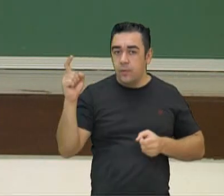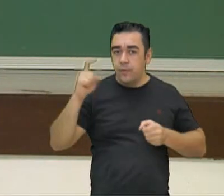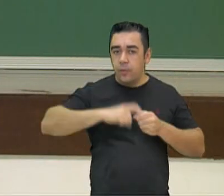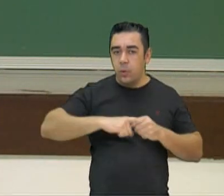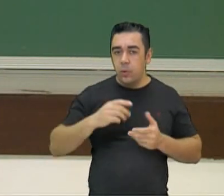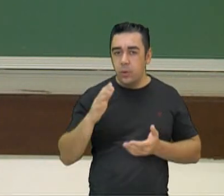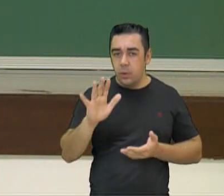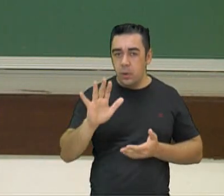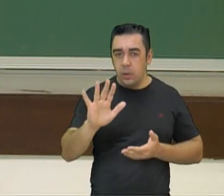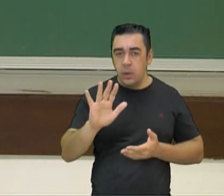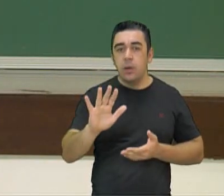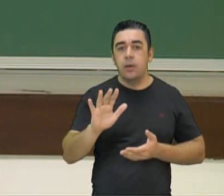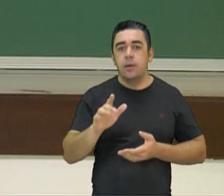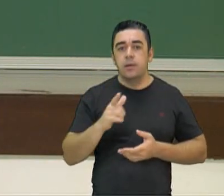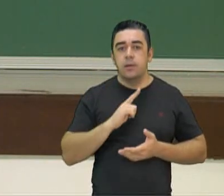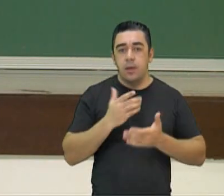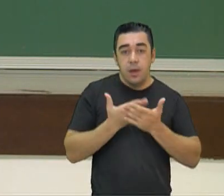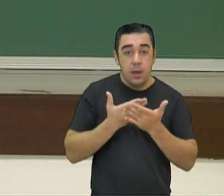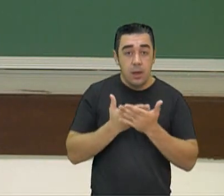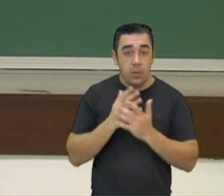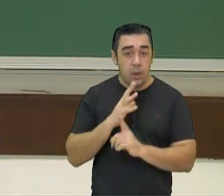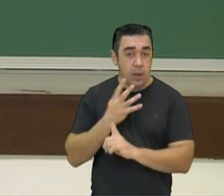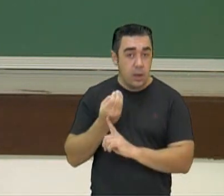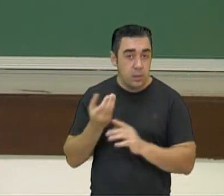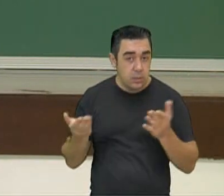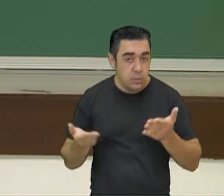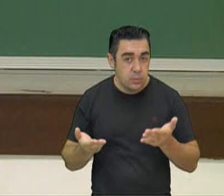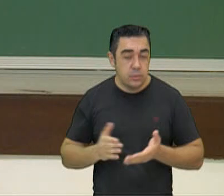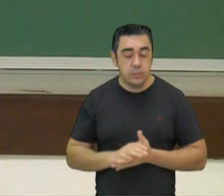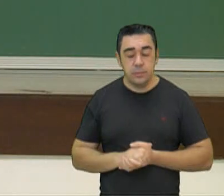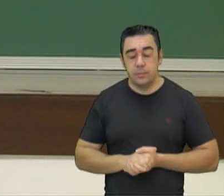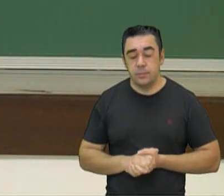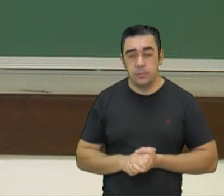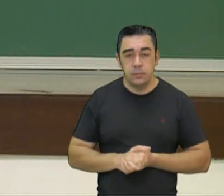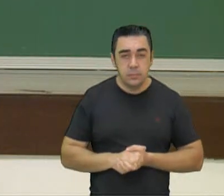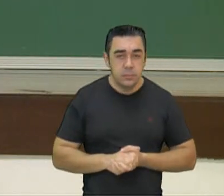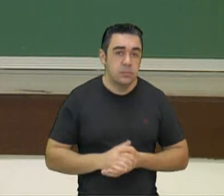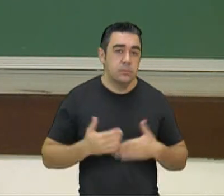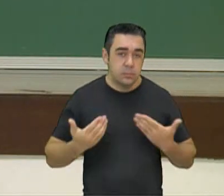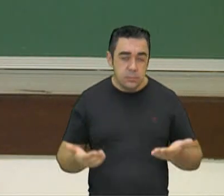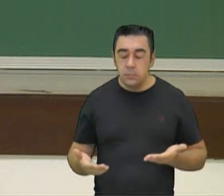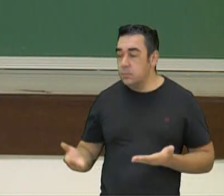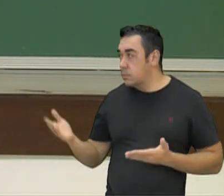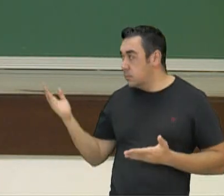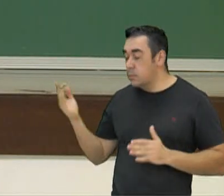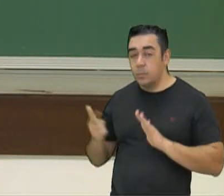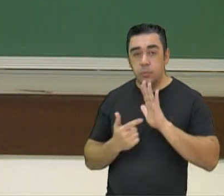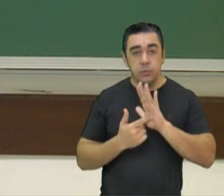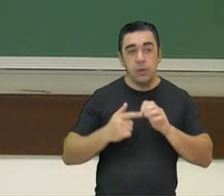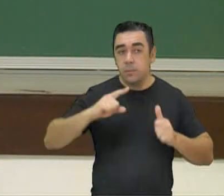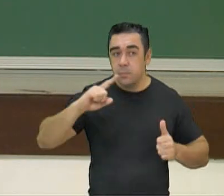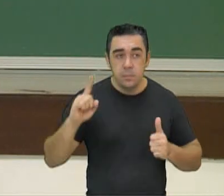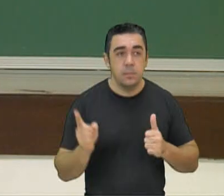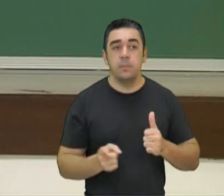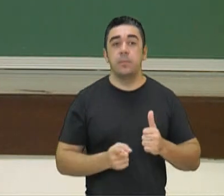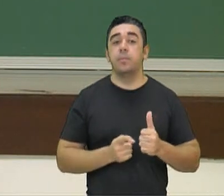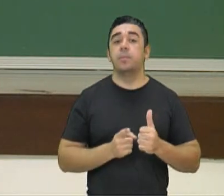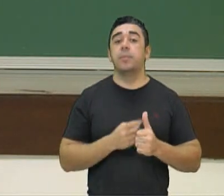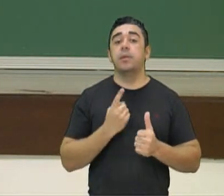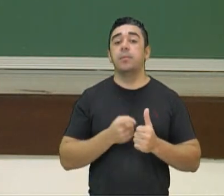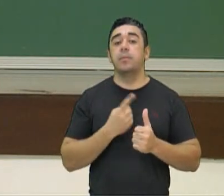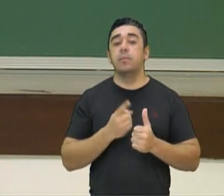em frente à nossa aula de arte de hoje. Bem, eu trouxe aqui para vocês a primeira